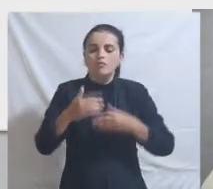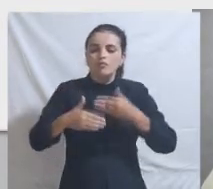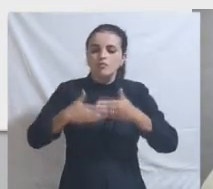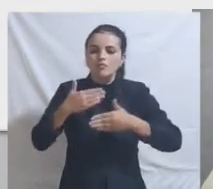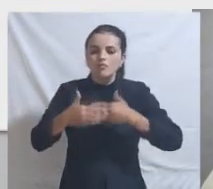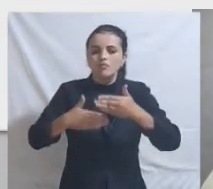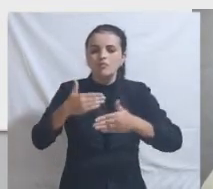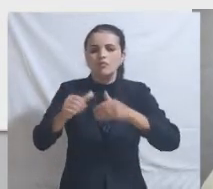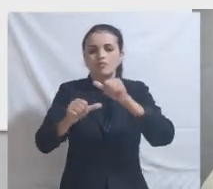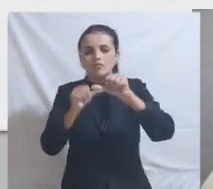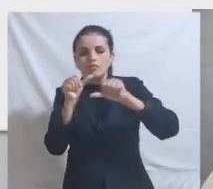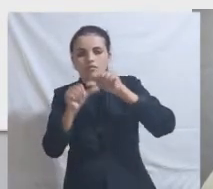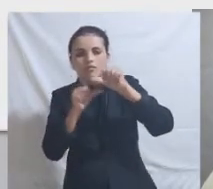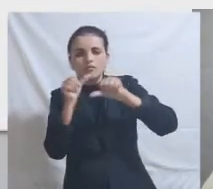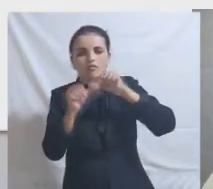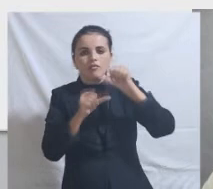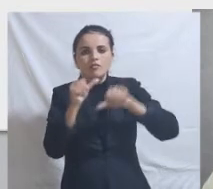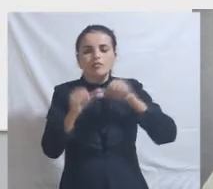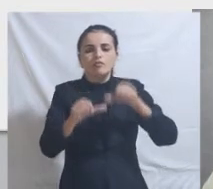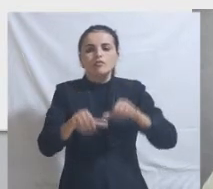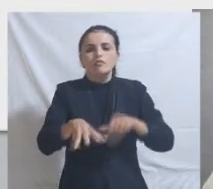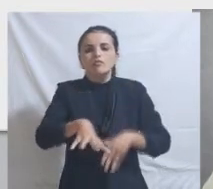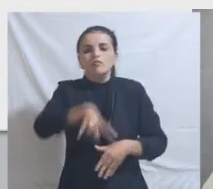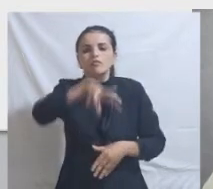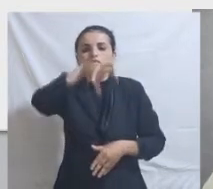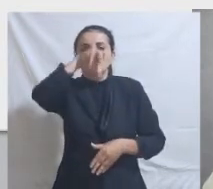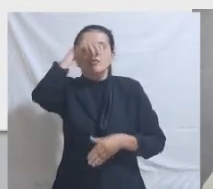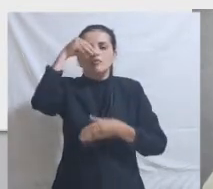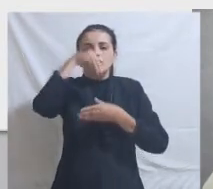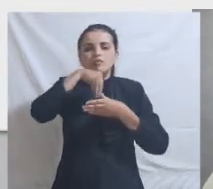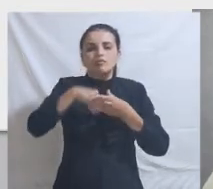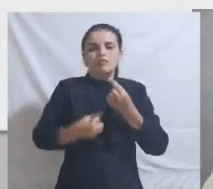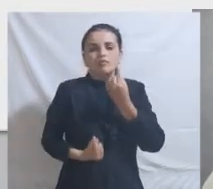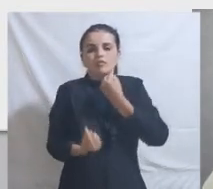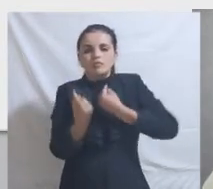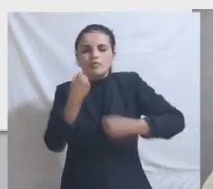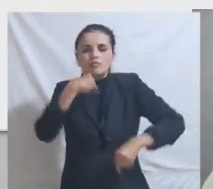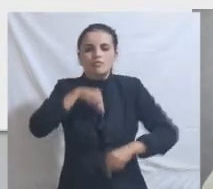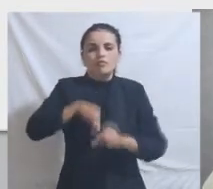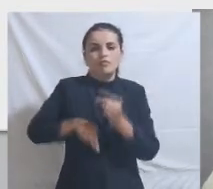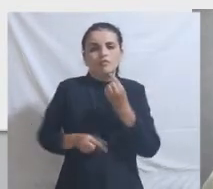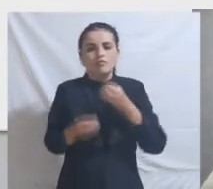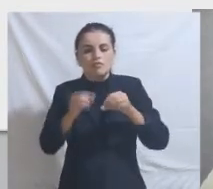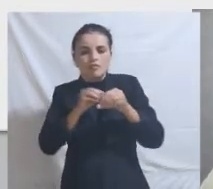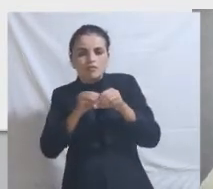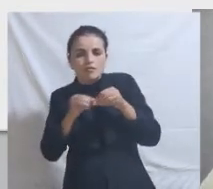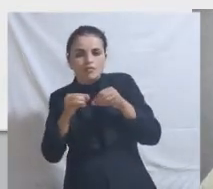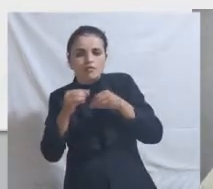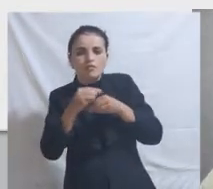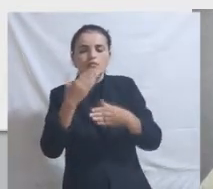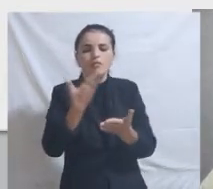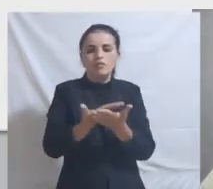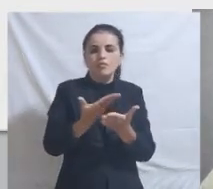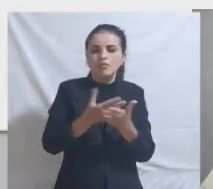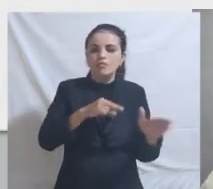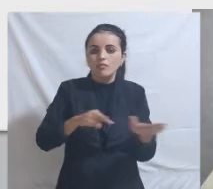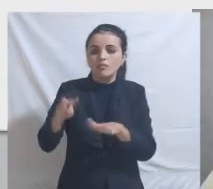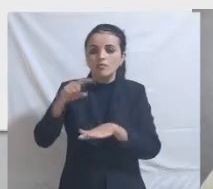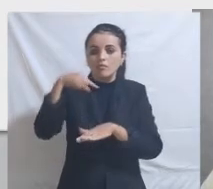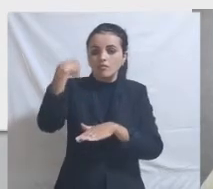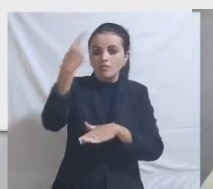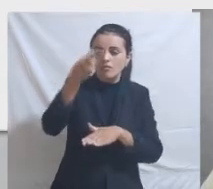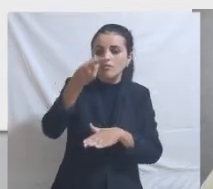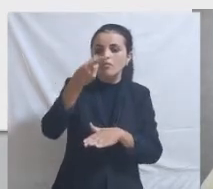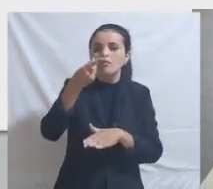trocas gasosas dentro da célula, mais especificamente na próxima aula. Essa aula a gente vai entender como é que funciona todo o nosso